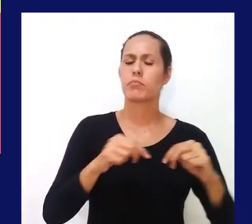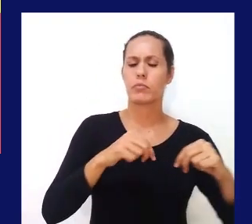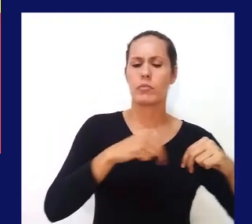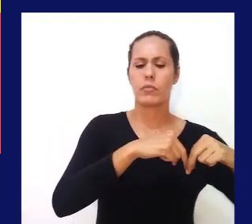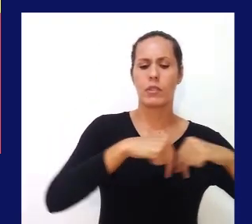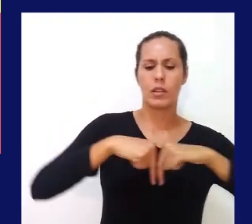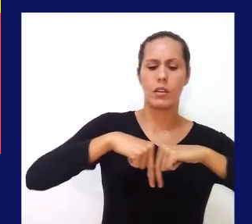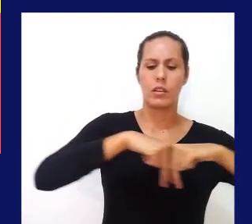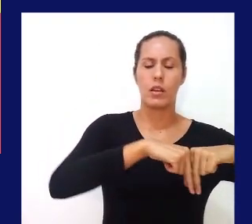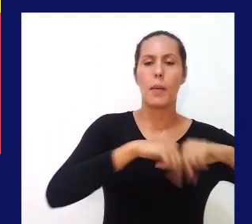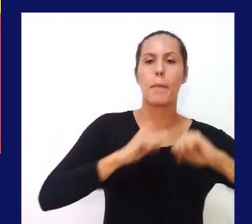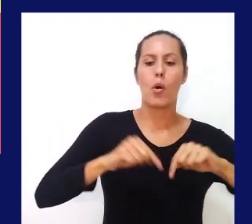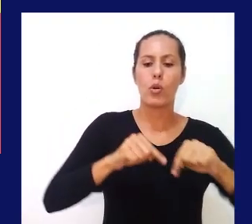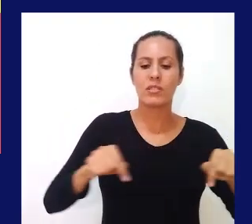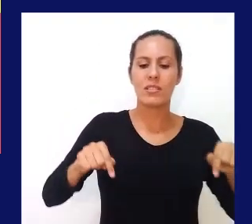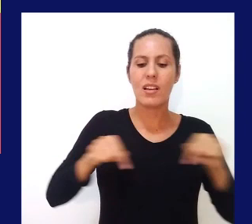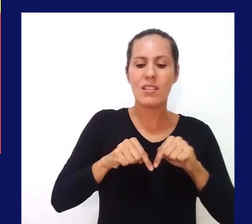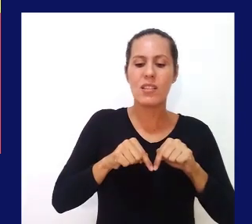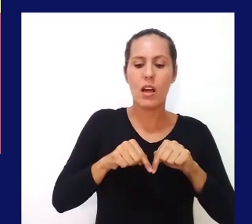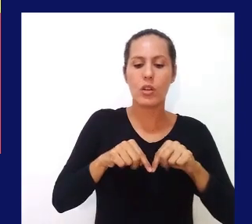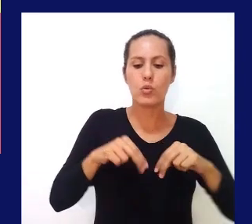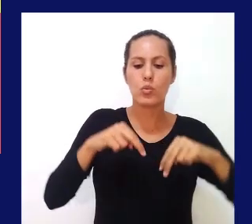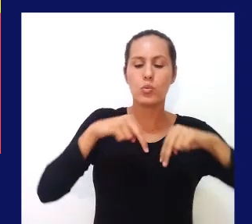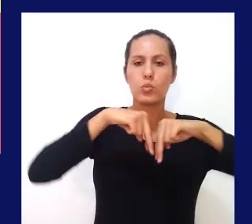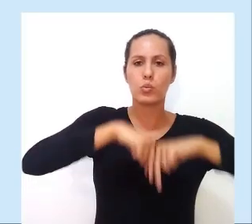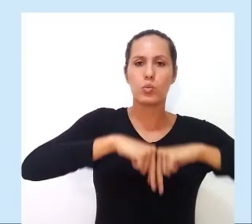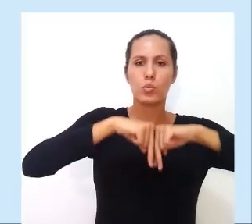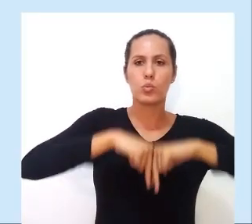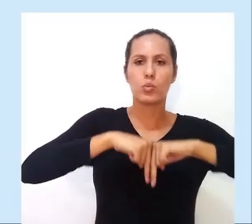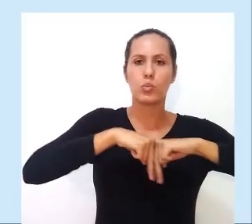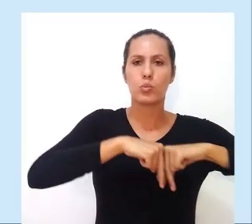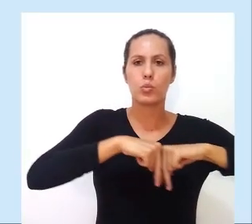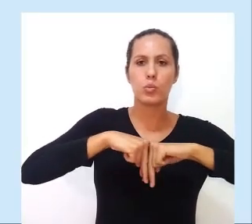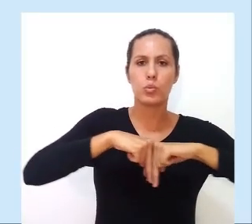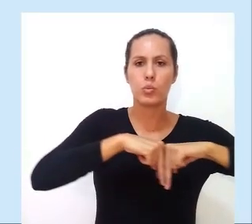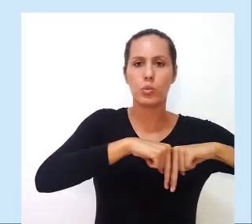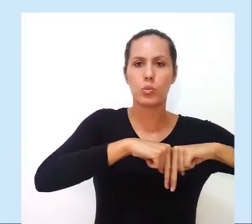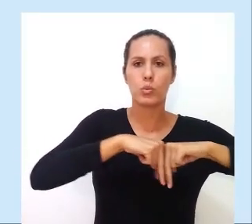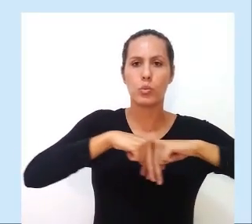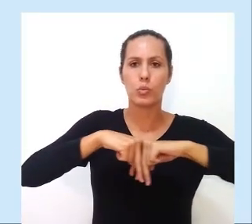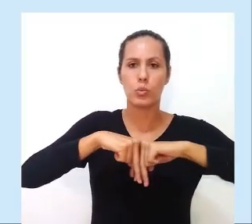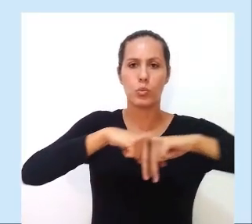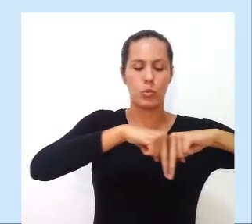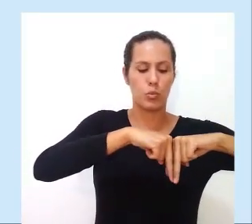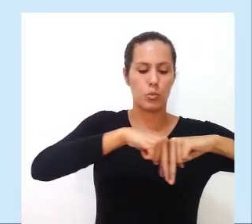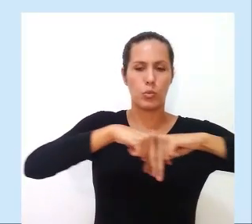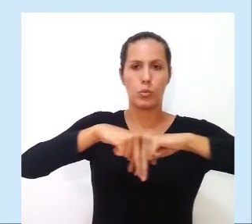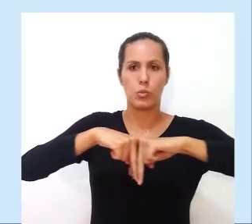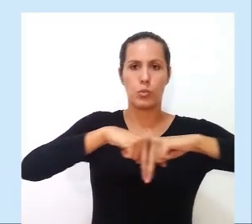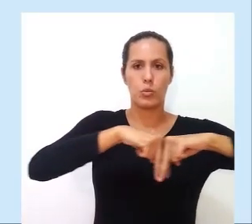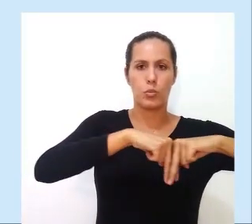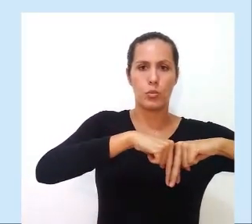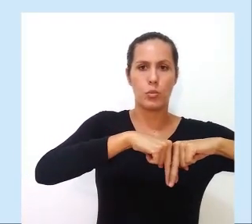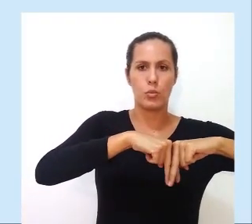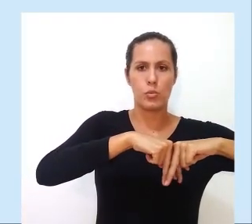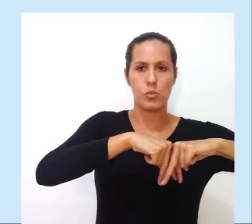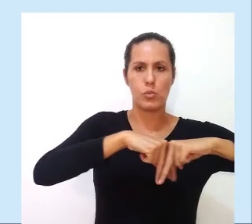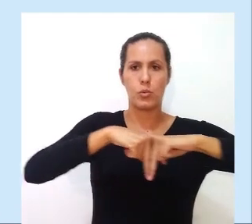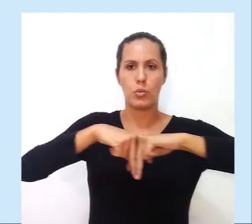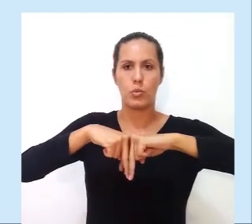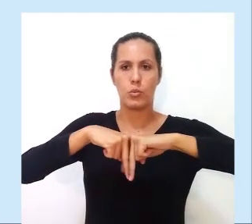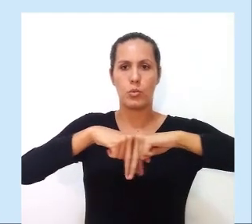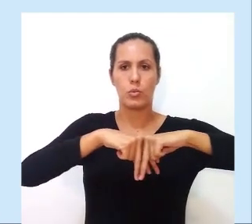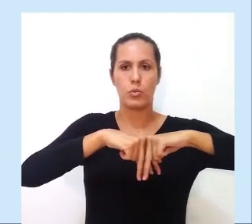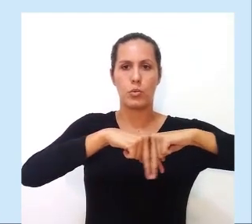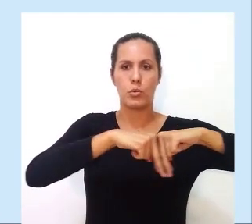mesmo local ou em deslocamento. Um exemplo de dança dançada no mesmo local é o 2 para lá, 2 para cá, 2